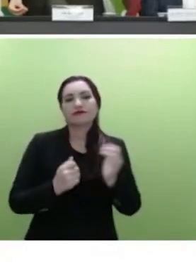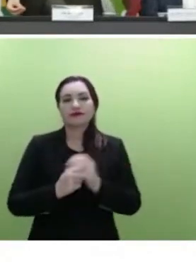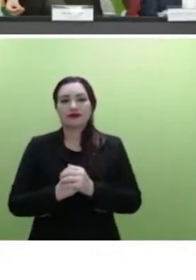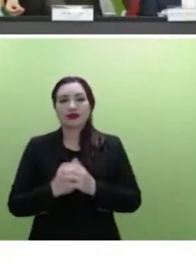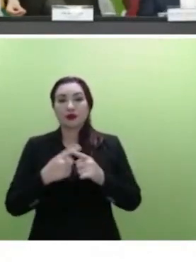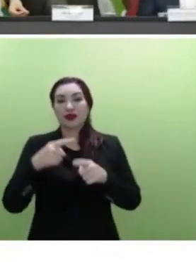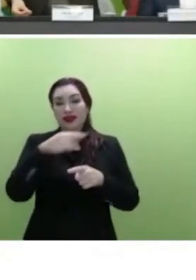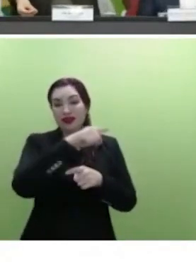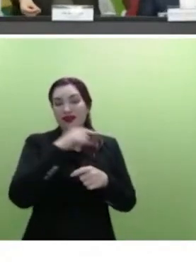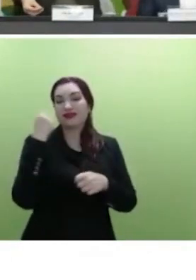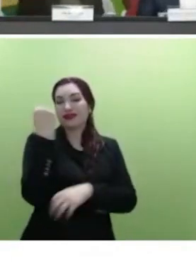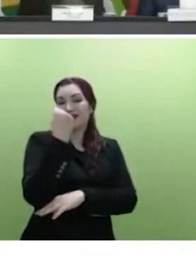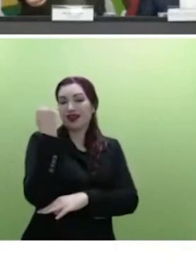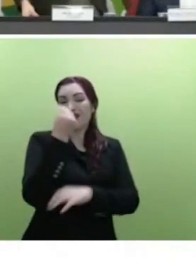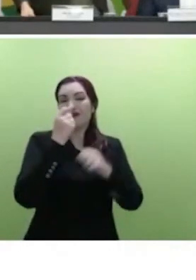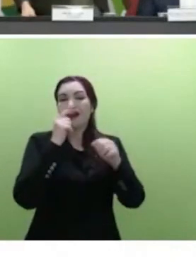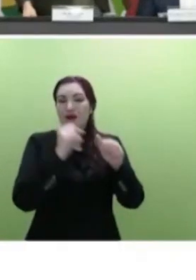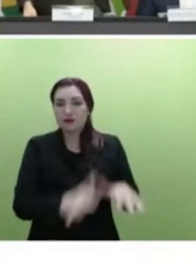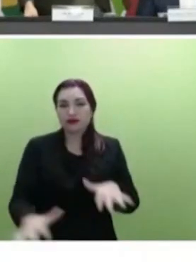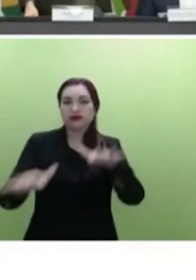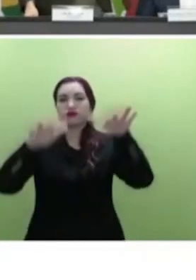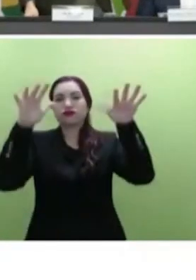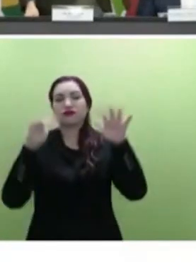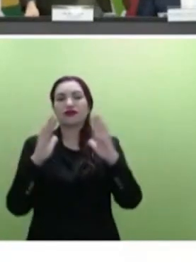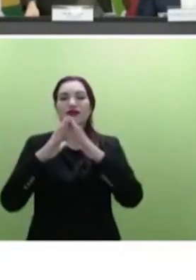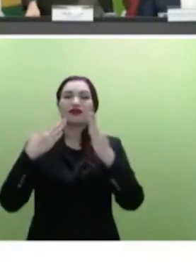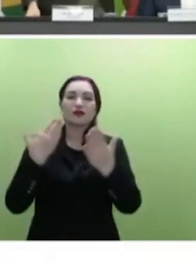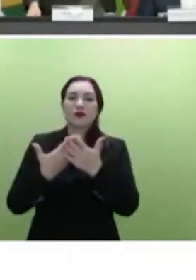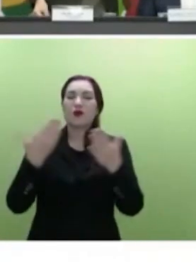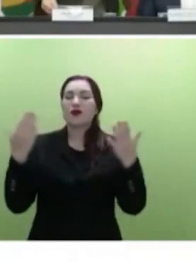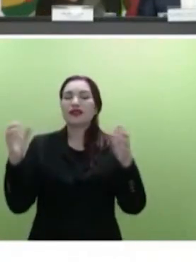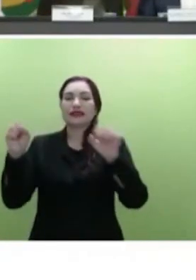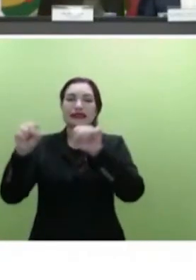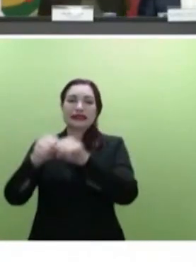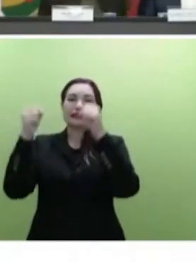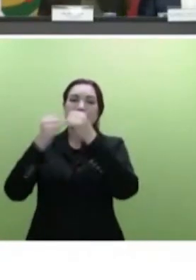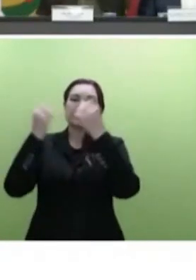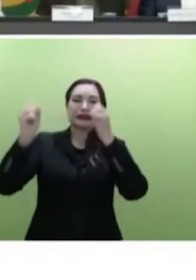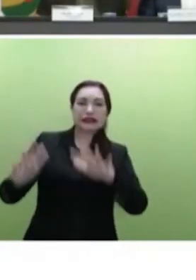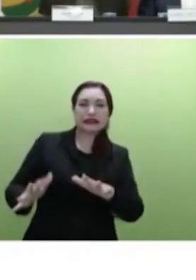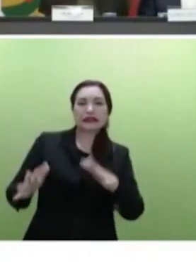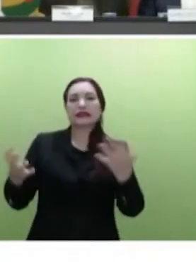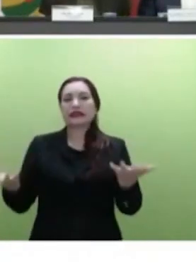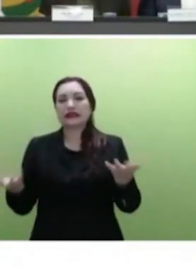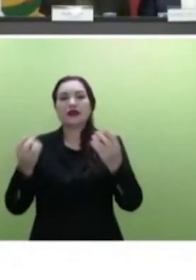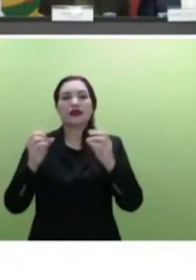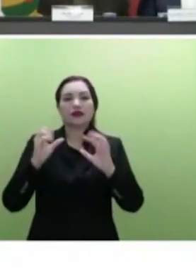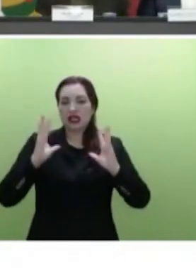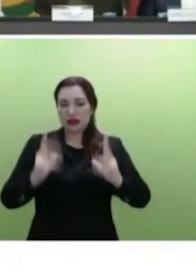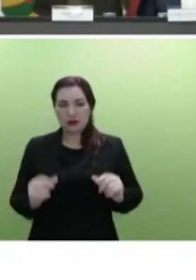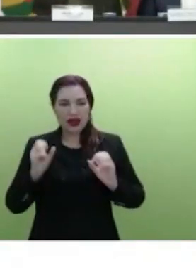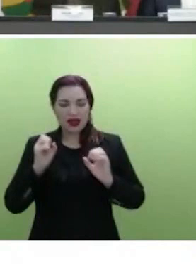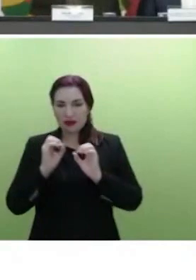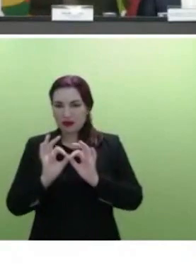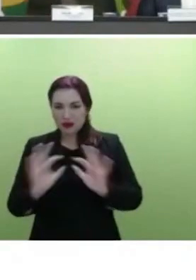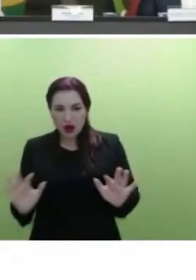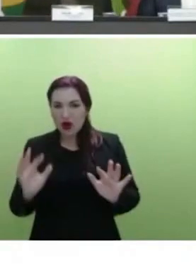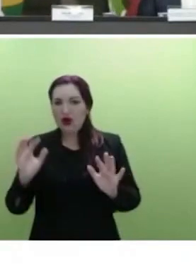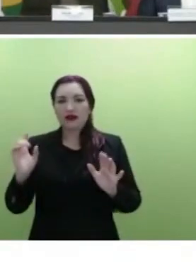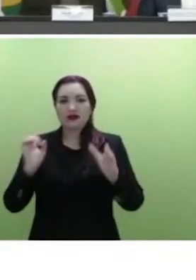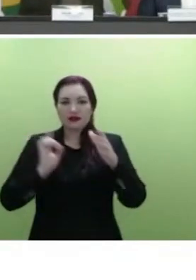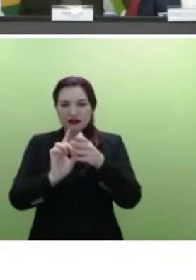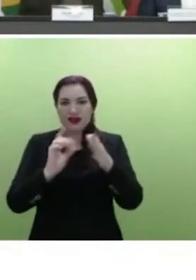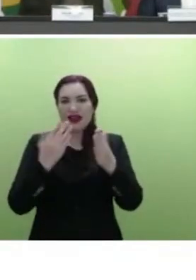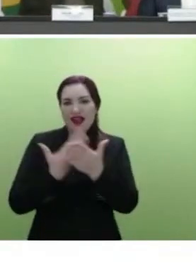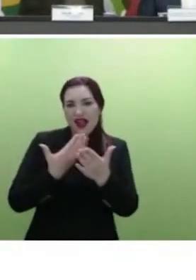severamente atingida onde a escola foi muito prejudicada possa simplesmente limpar e no outro dia estar fazendo aulas de